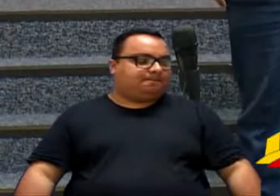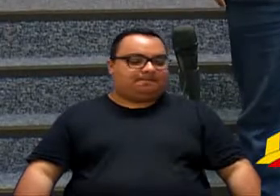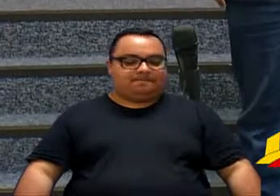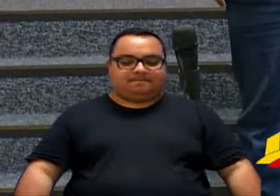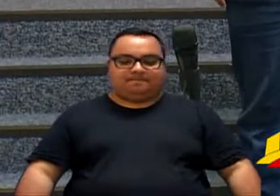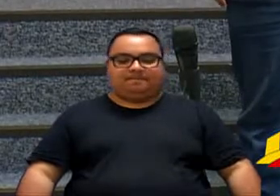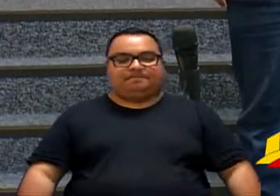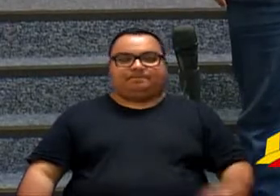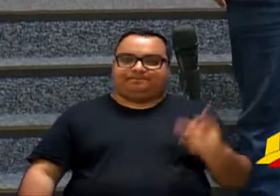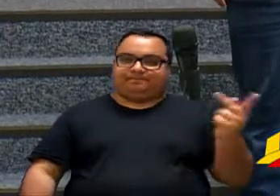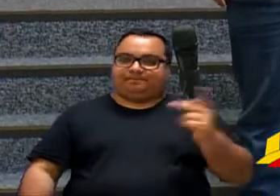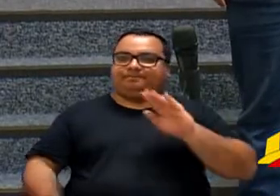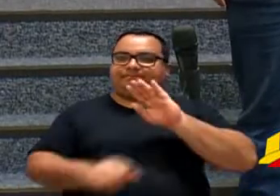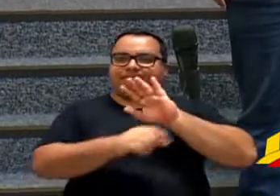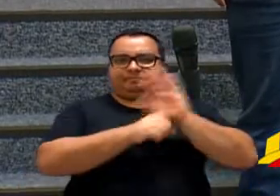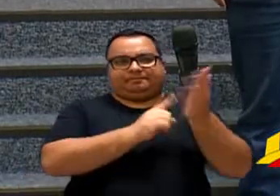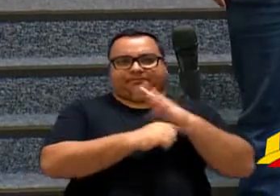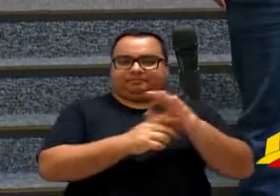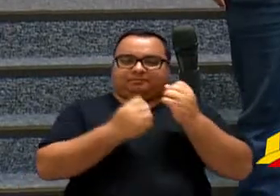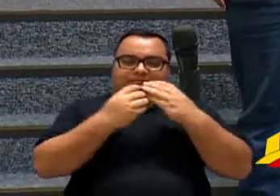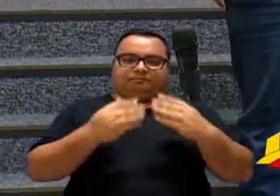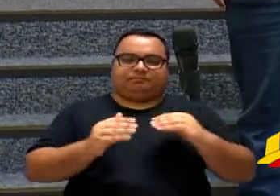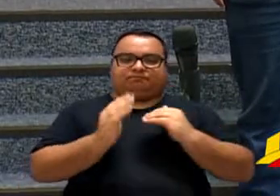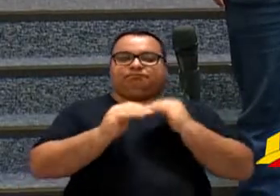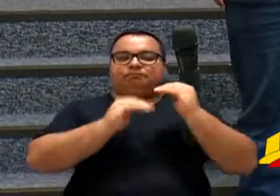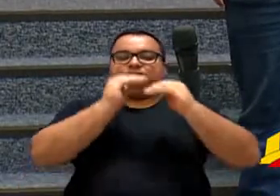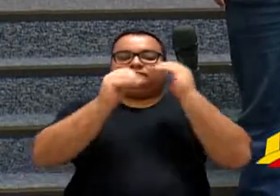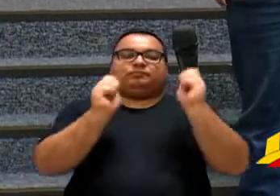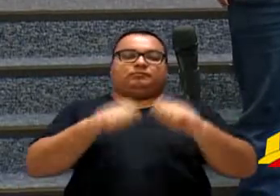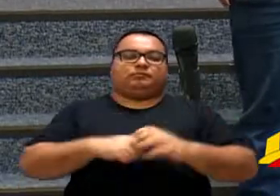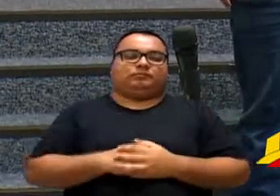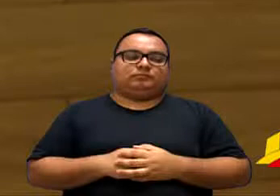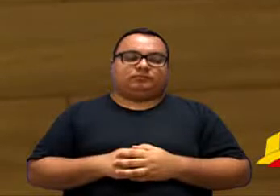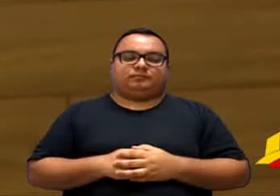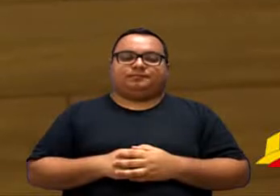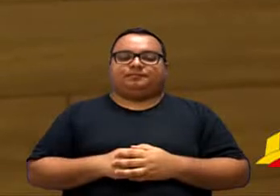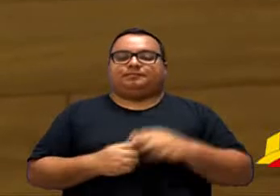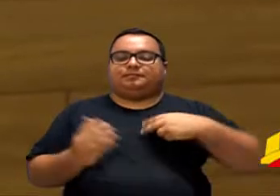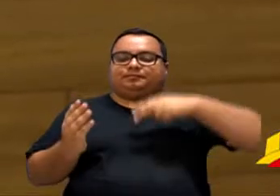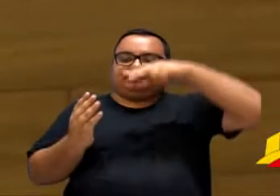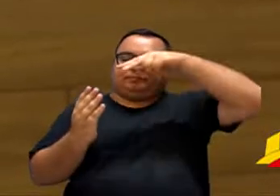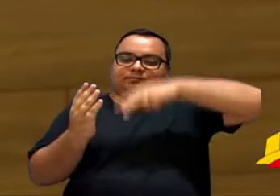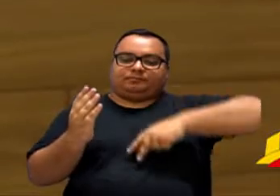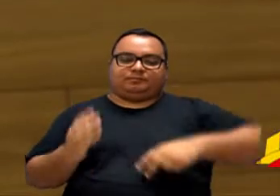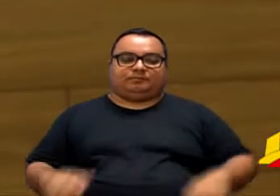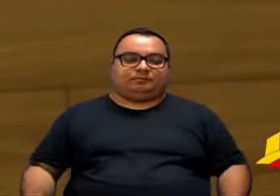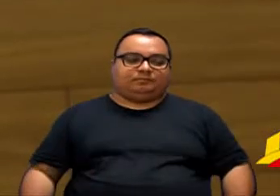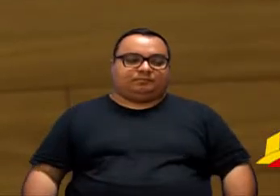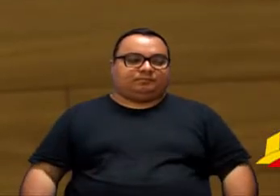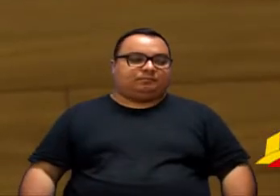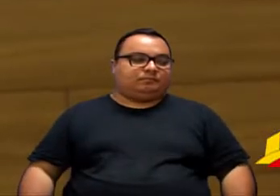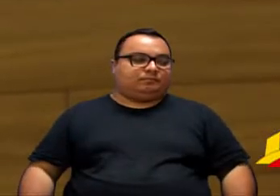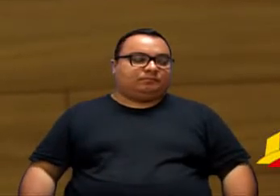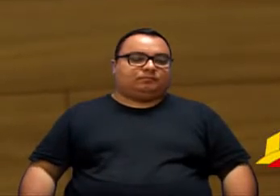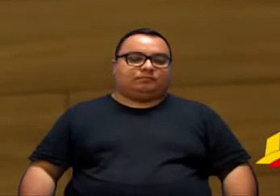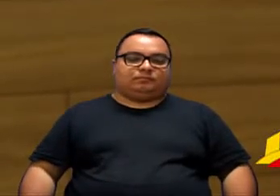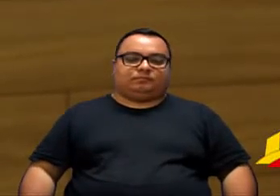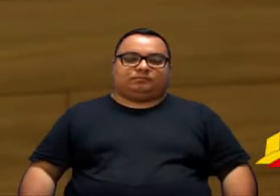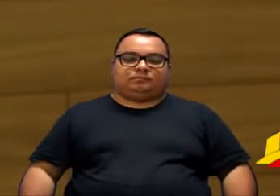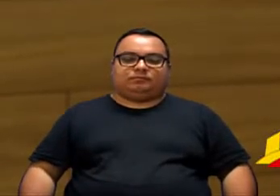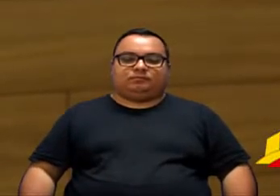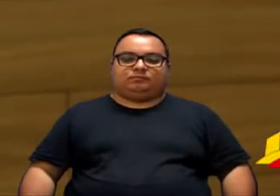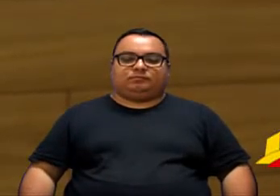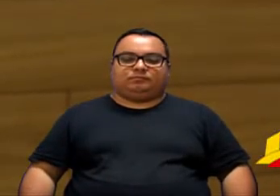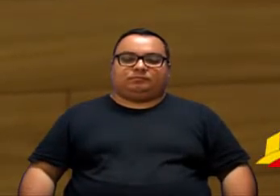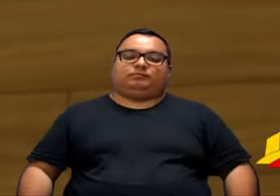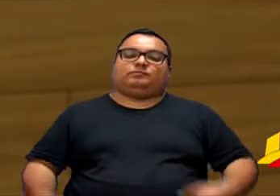lá um companheiro para estar junto eu gostaria que vossa excelência se pudesse fazer leitura Deputado Vital primeiro não posso deixar